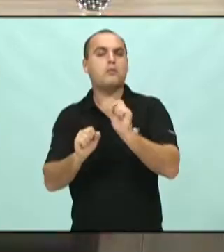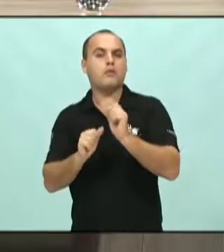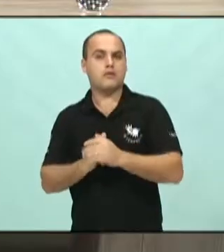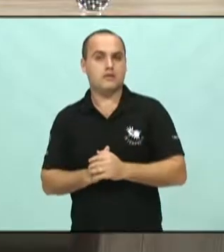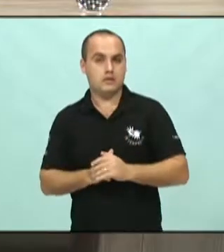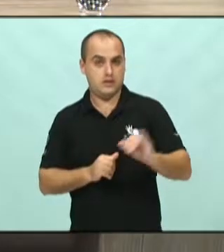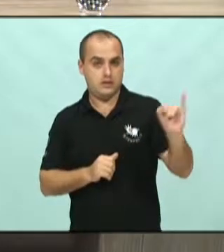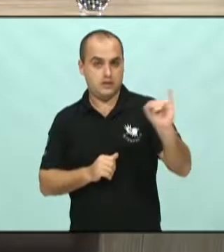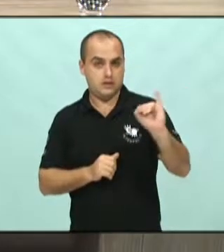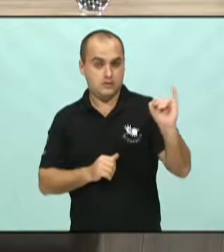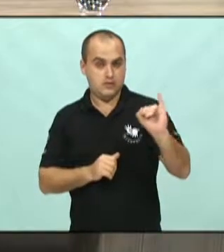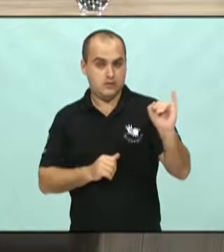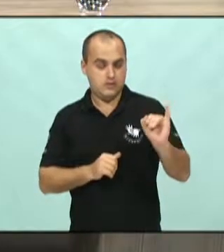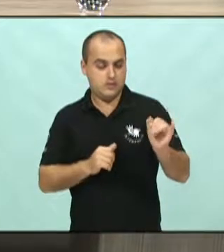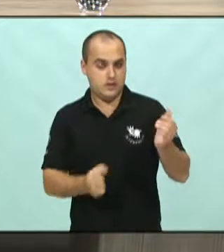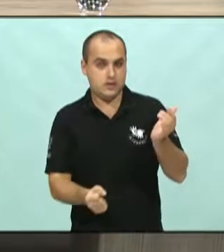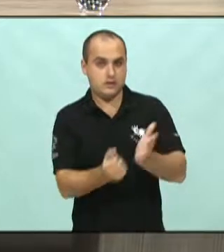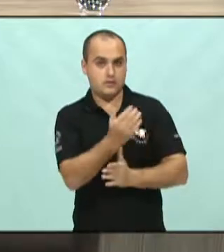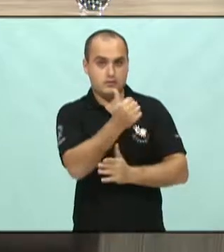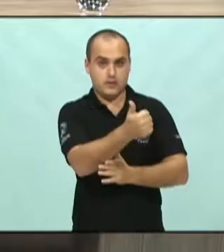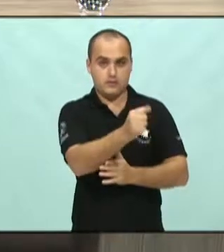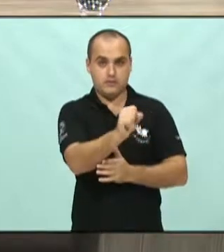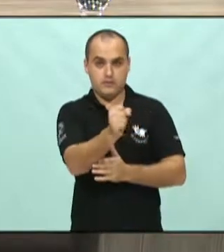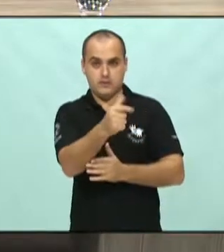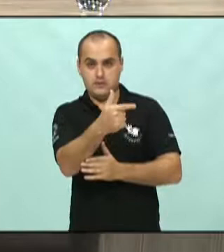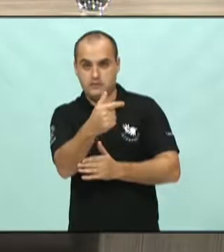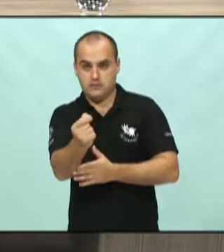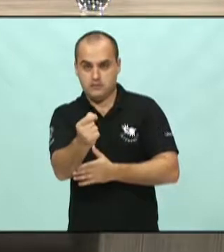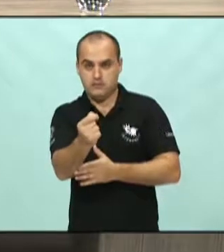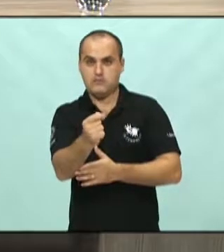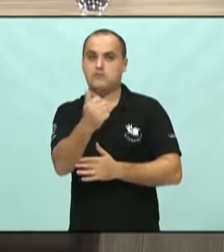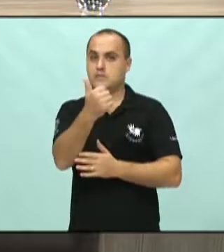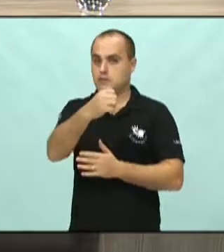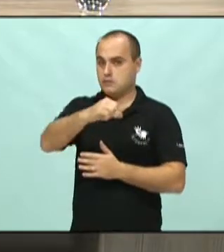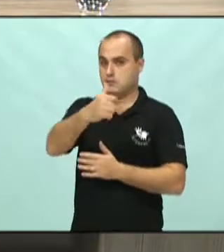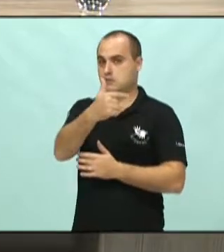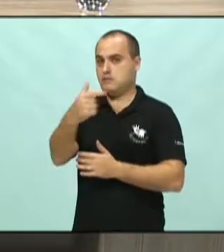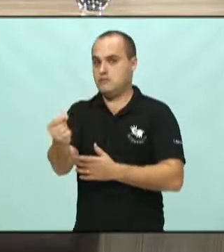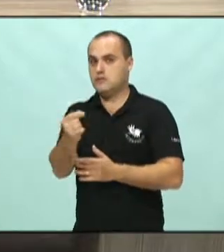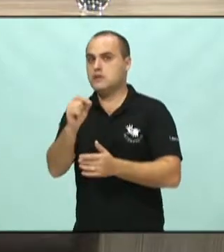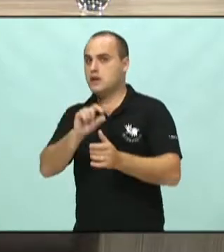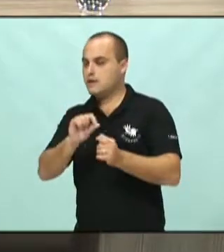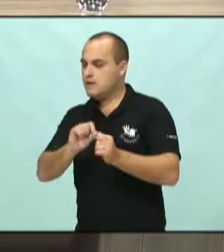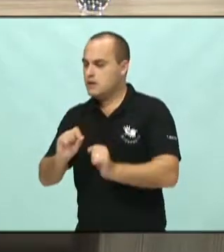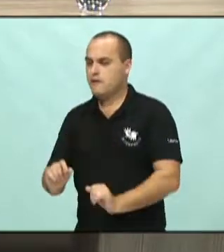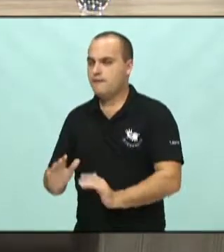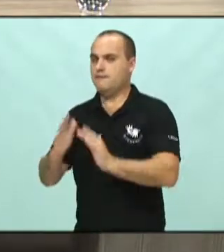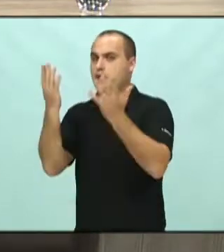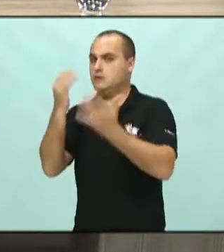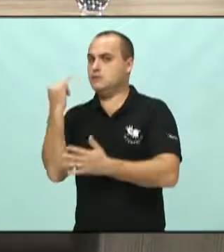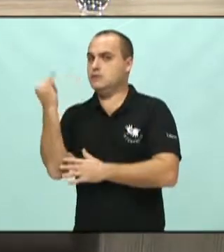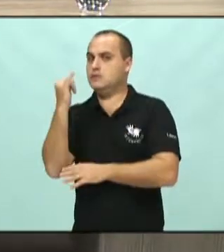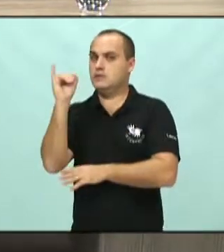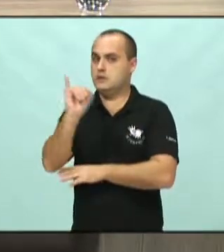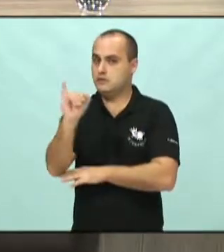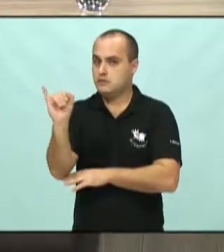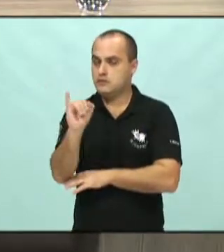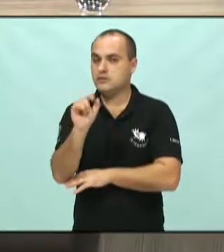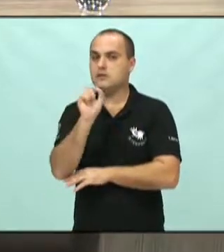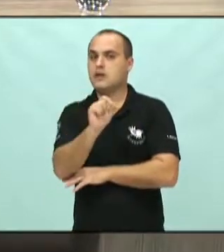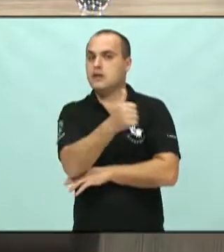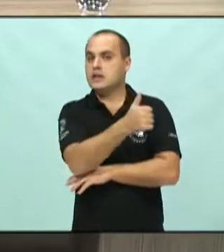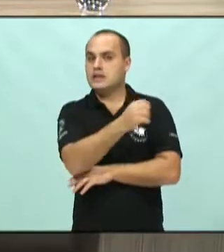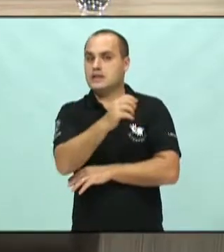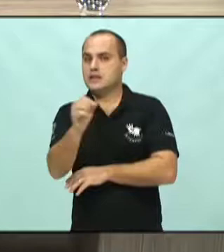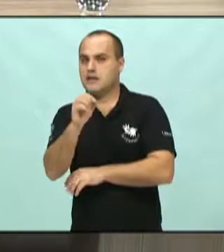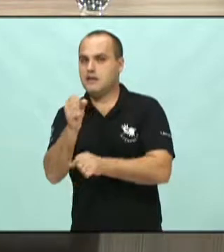em 1820. Então, em 1920, ele fez um grande evento na cidade para comemorar o centenário